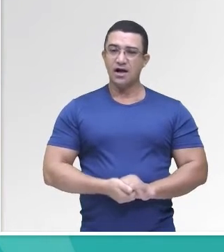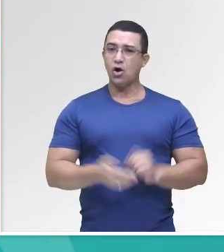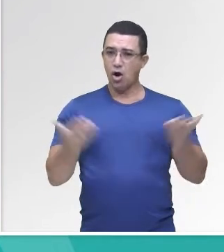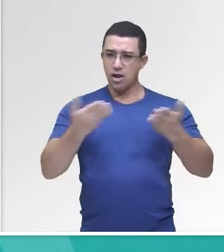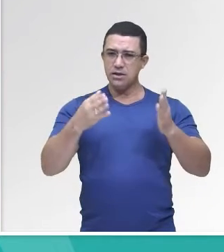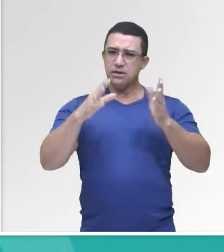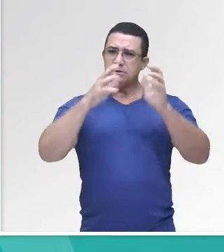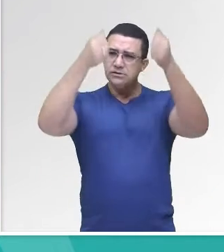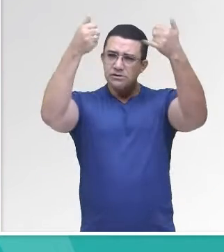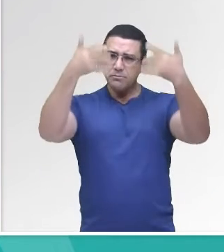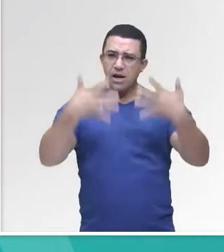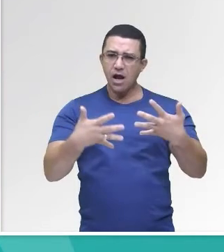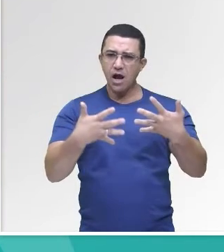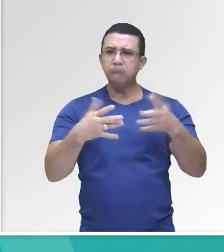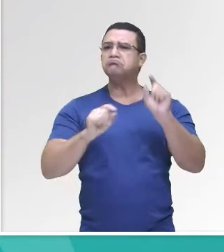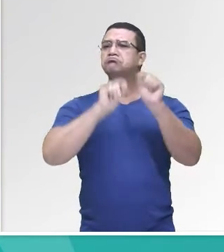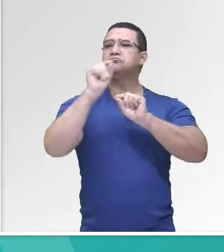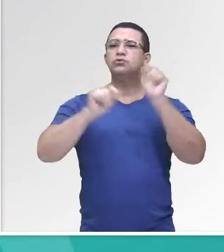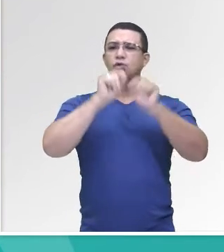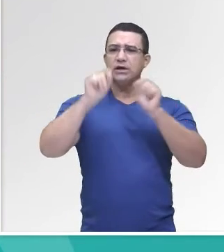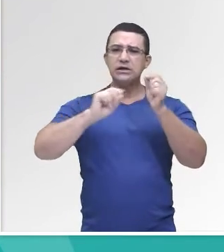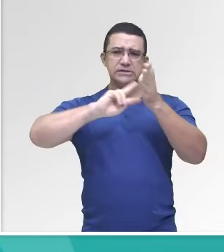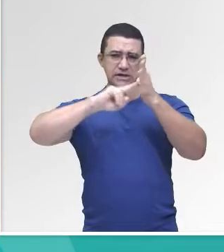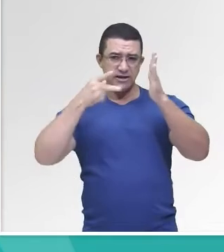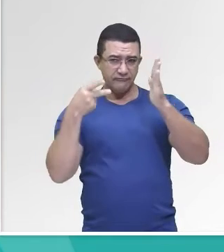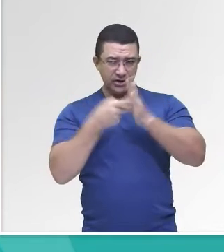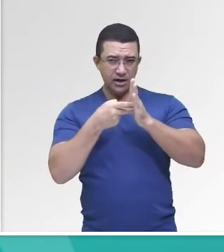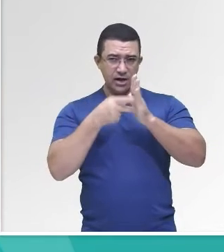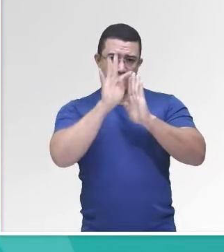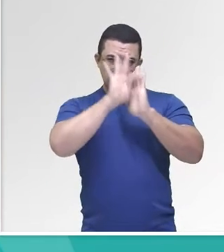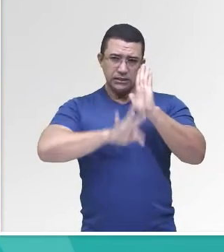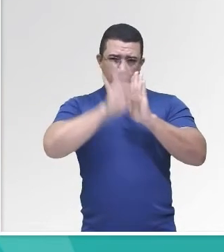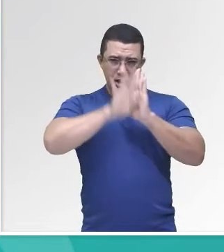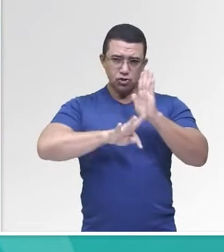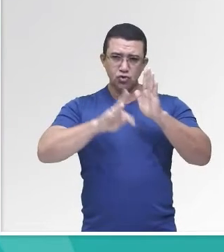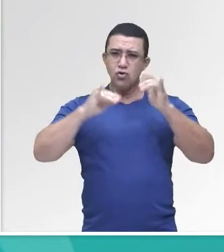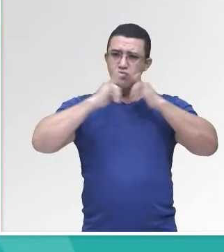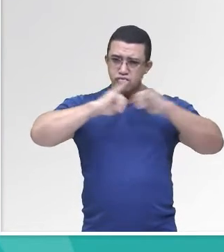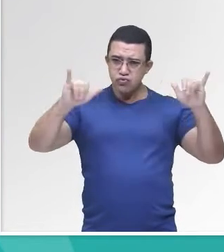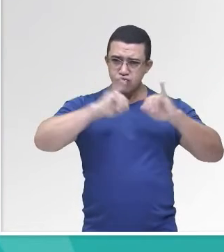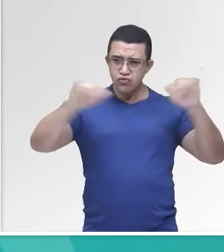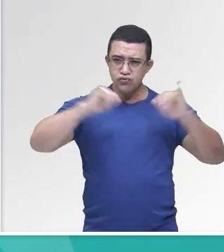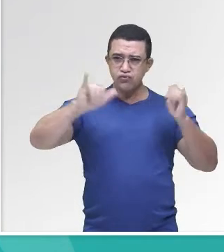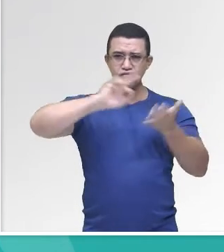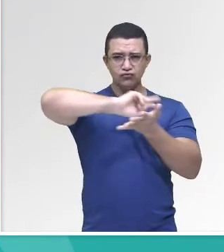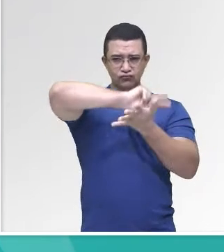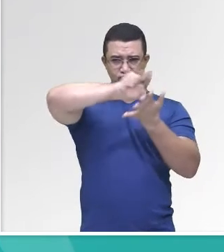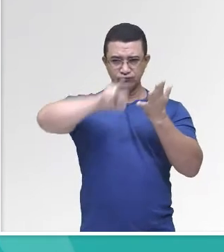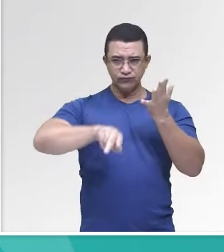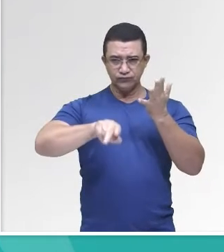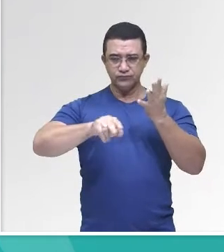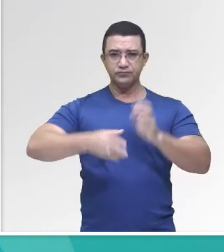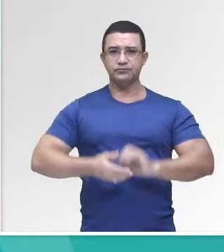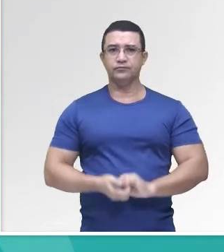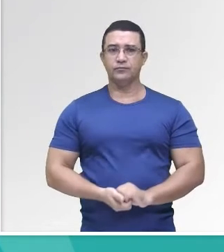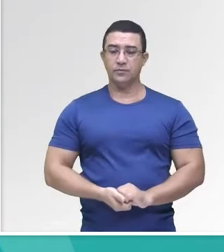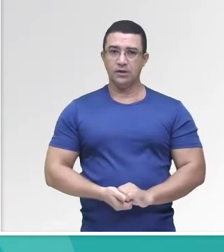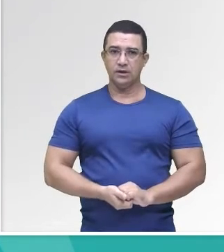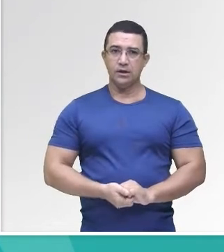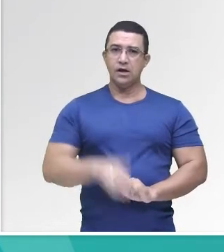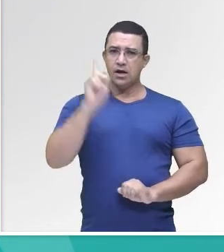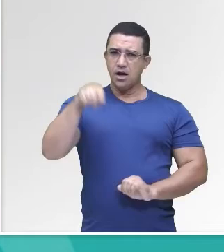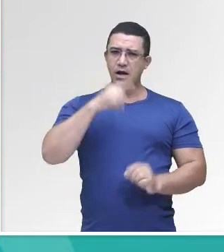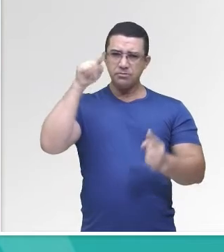definição do que seria um texto publicitário. Vejamos. La finalidad básica